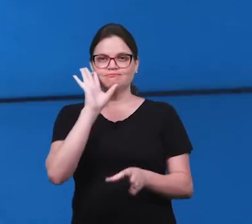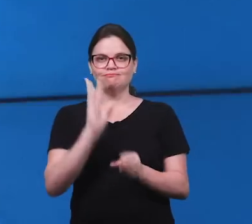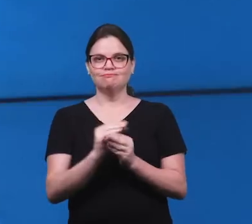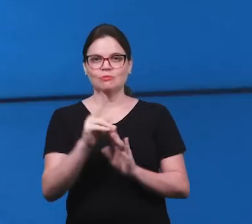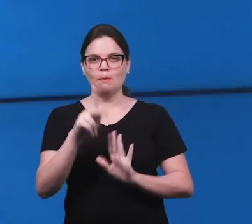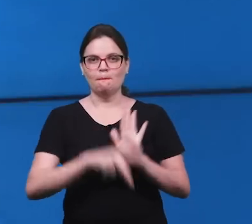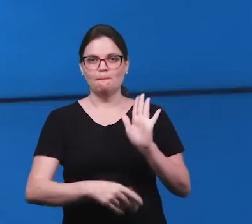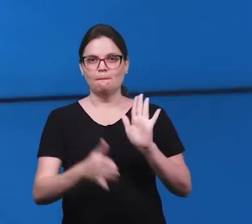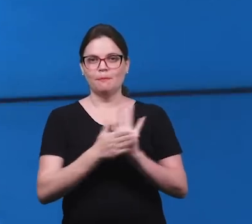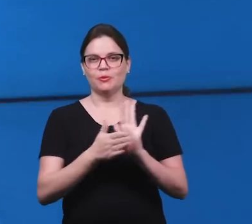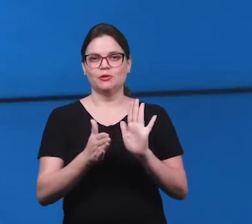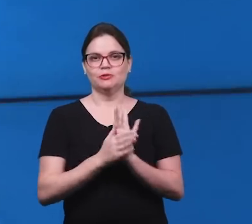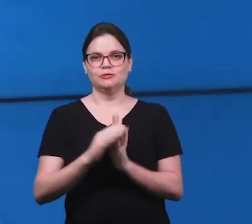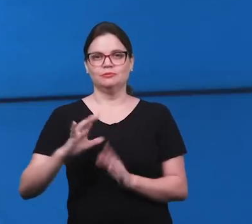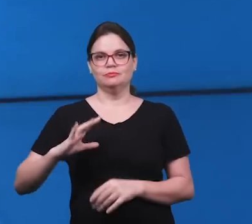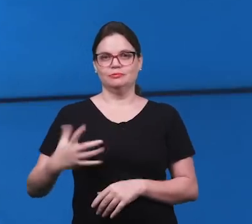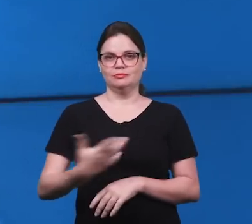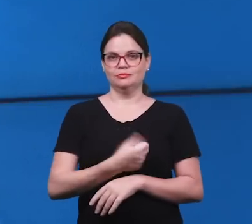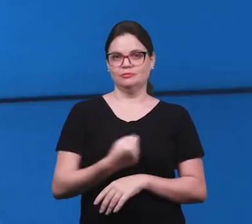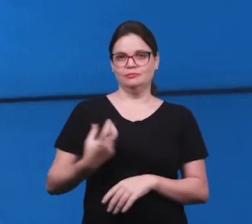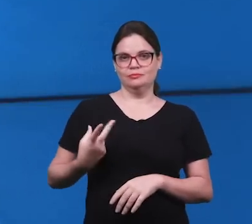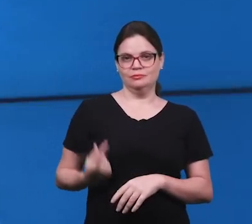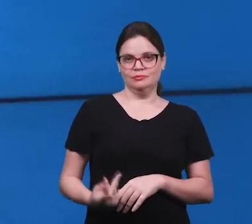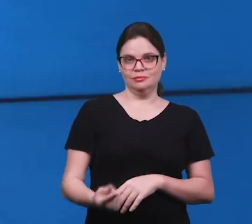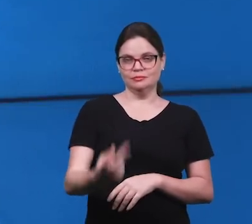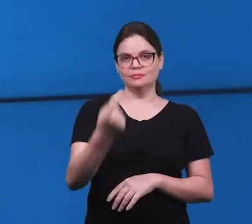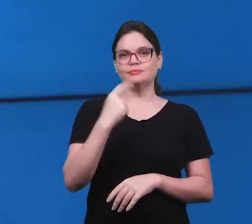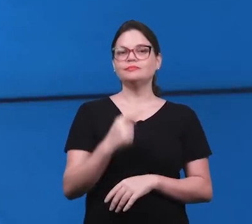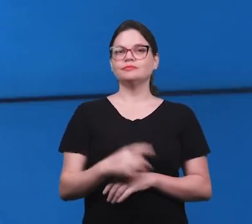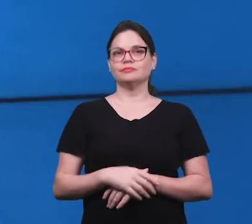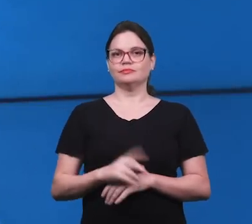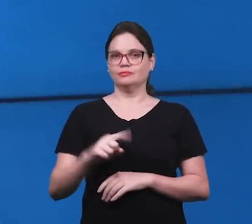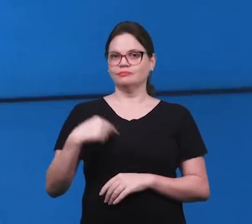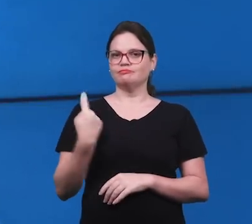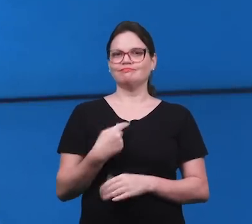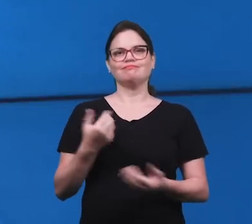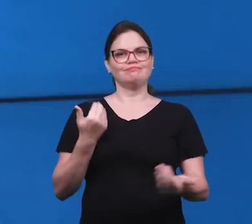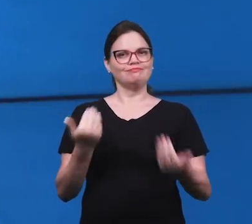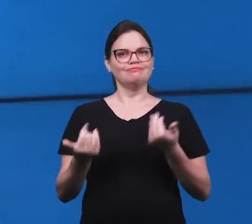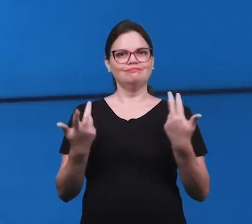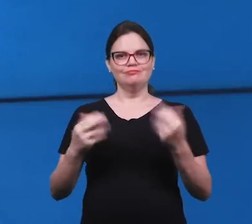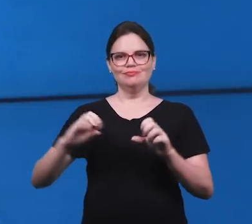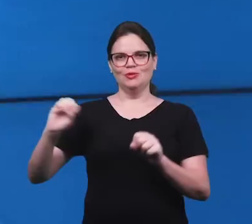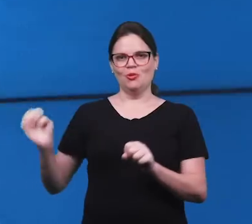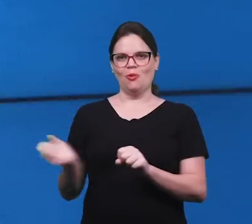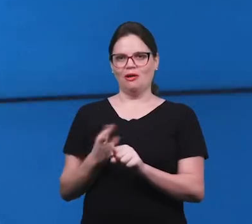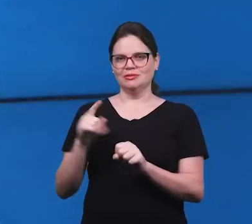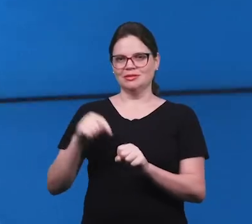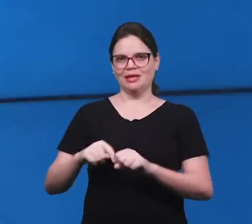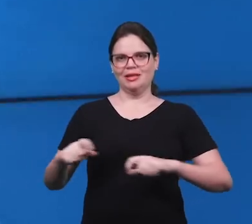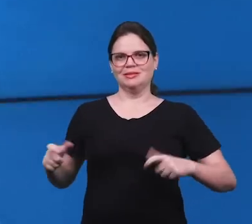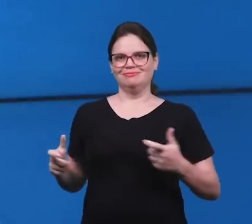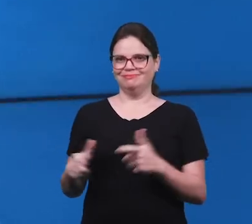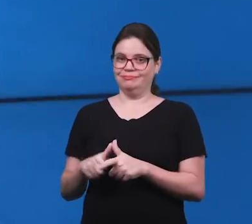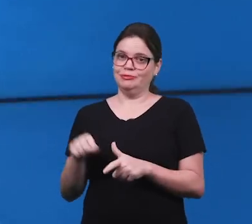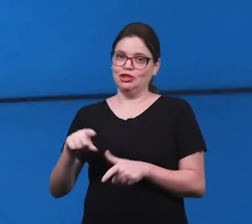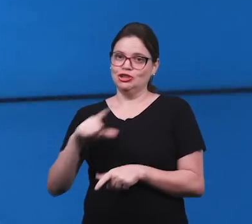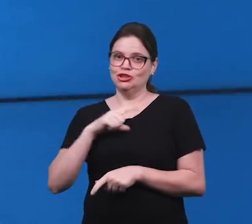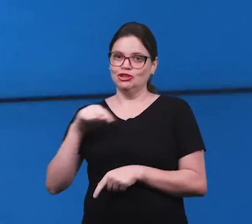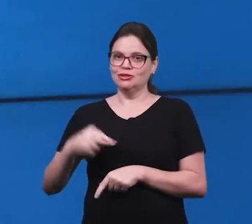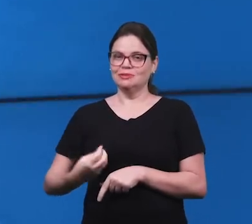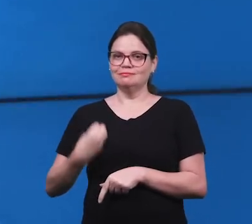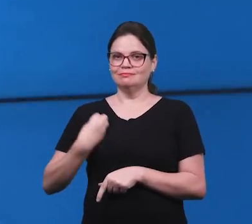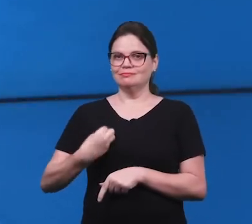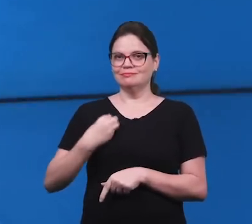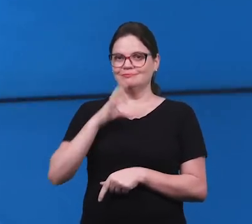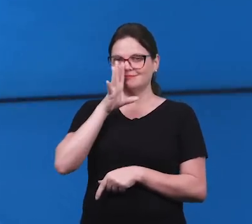Eterno, então nós nos consideramos hoje como os restantes que estavam para se acabar. Os restantes são